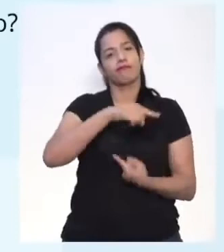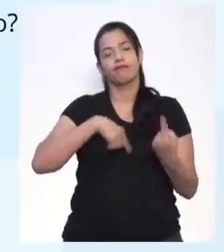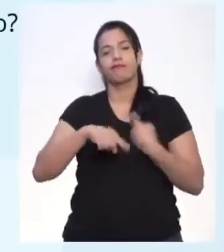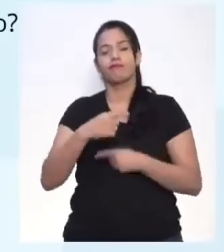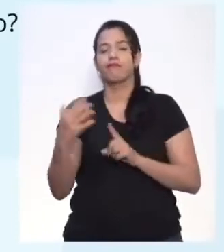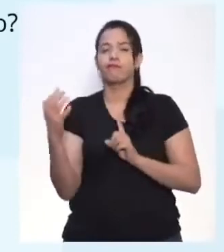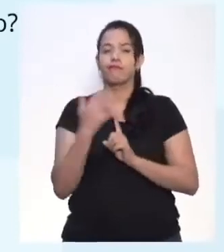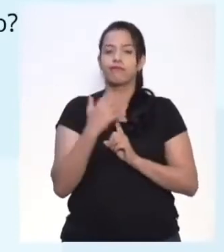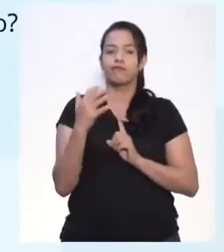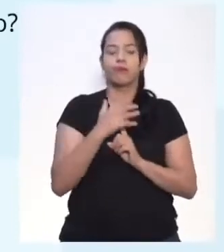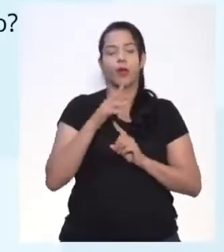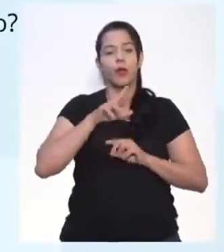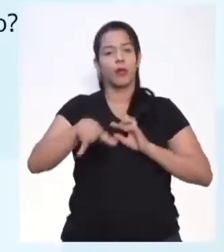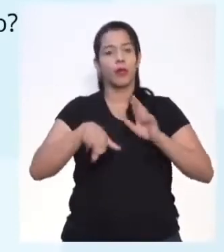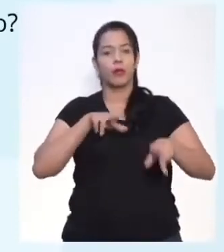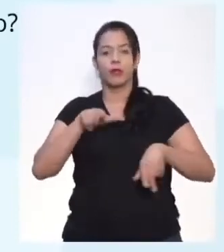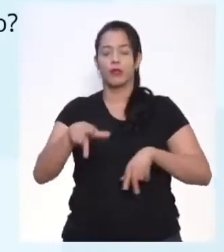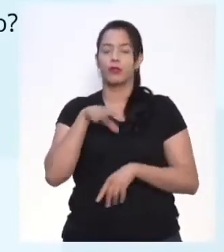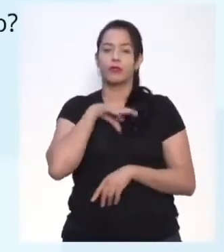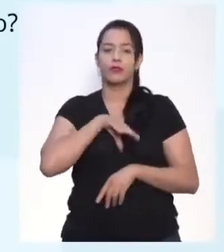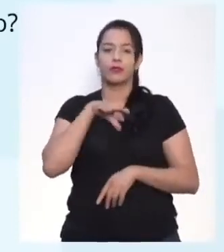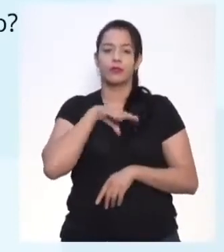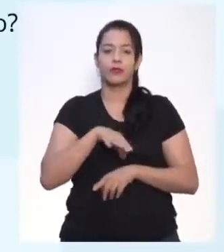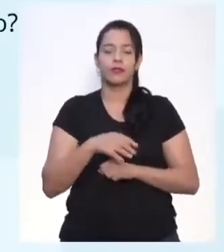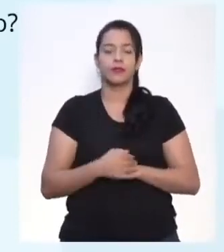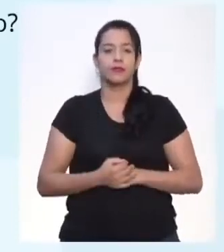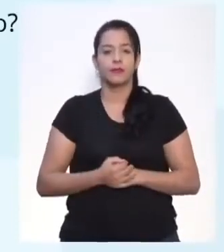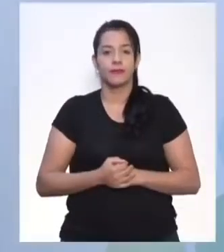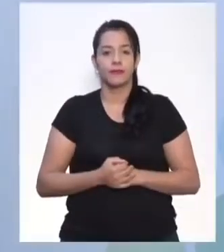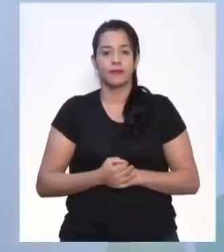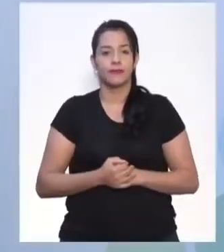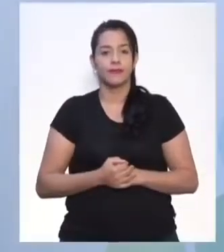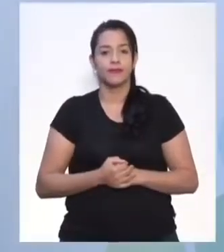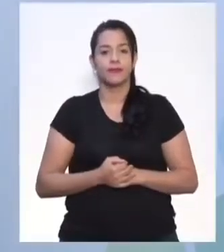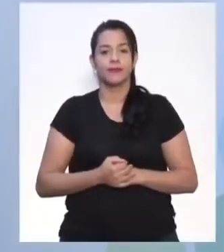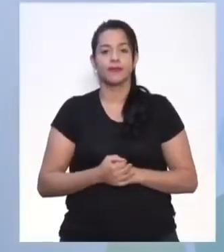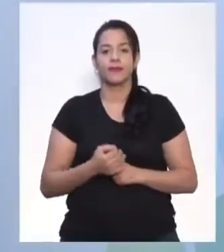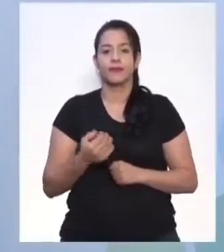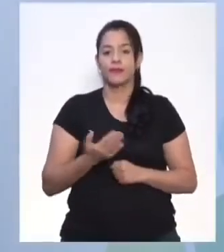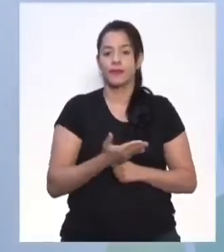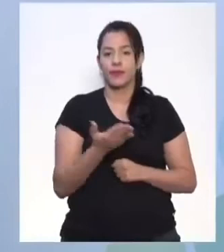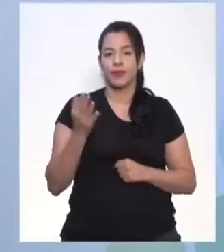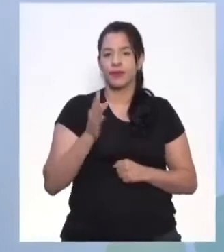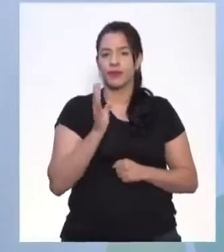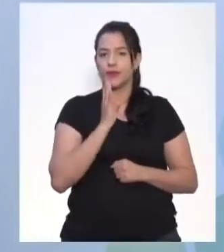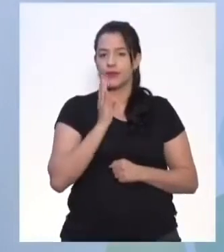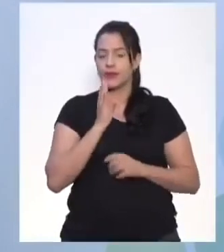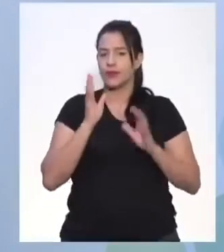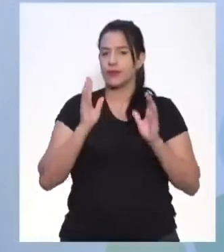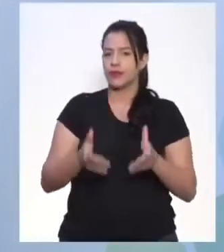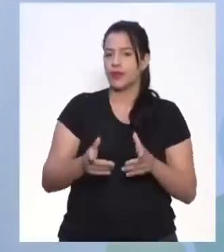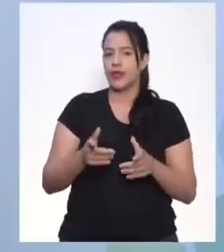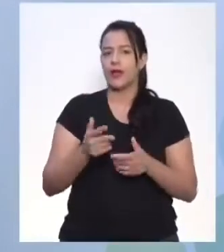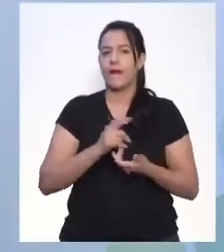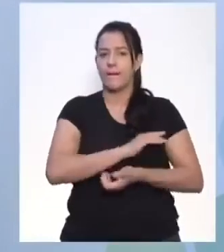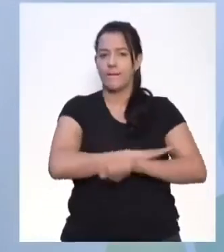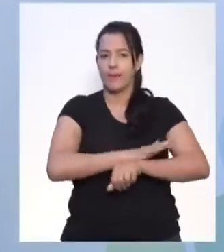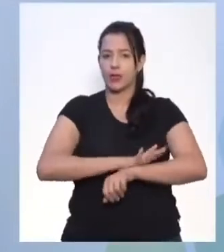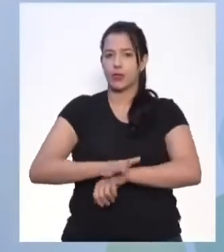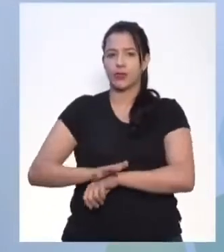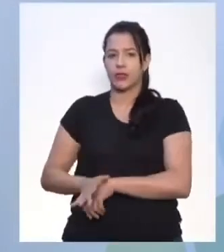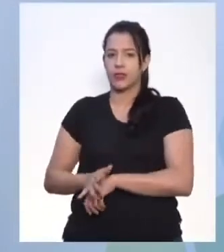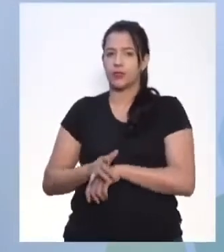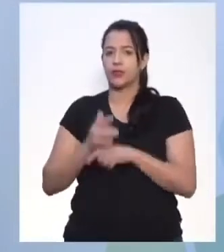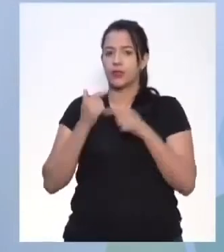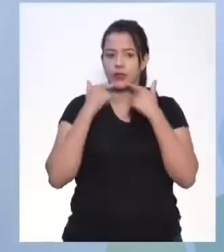aí no nosso idioma? E uma perguntinha. Você já sofreu ou presenciou preconceito linguístico?